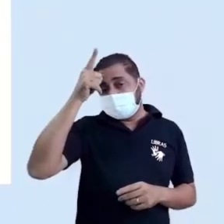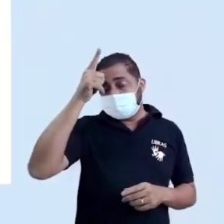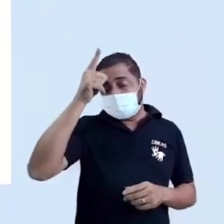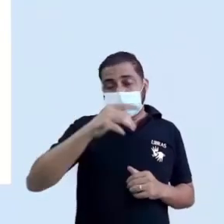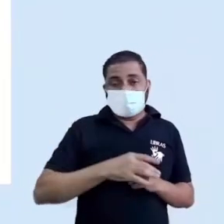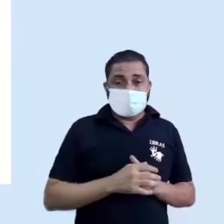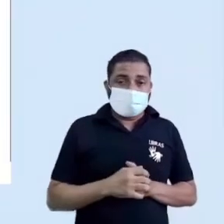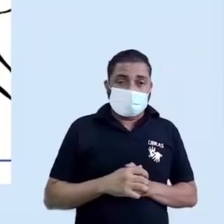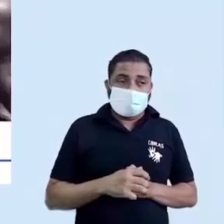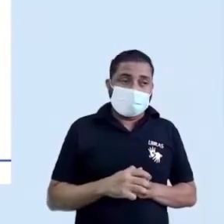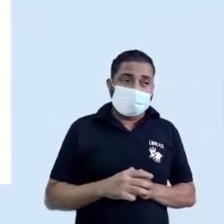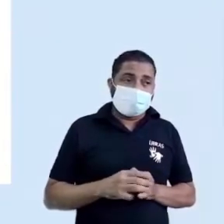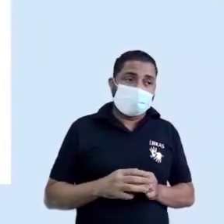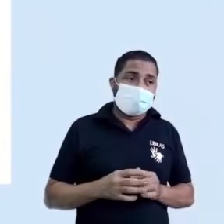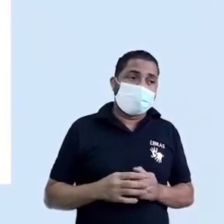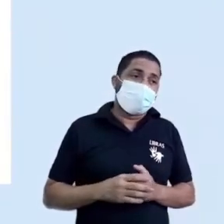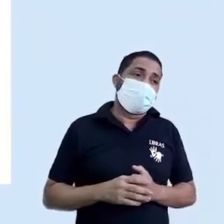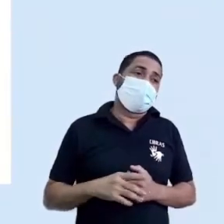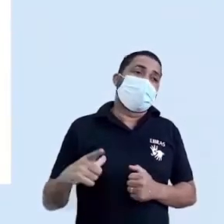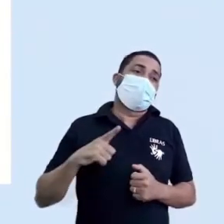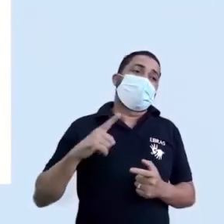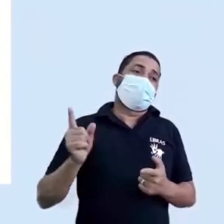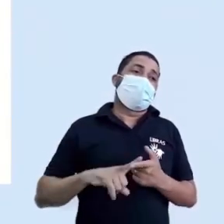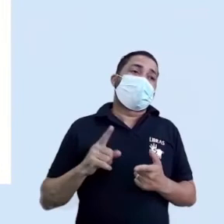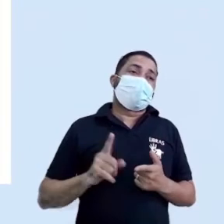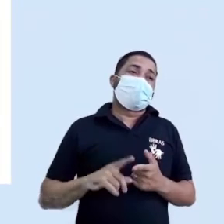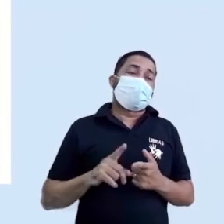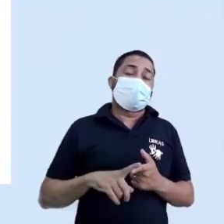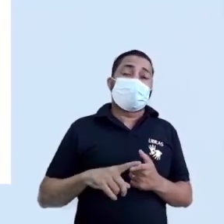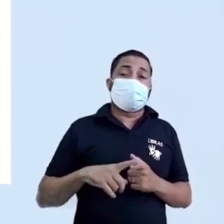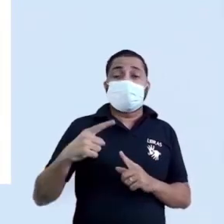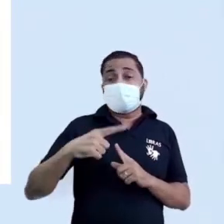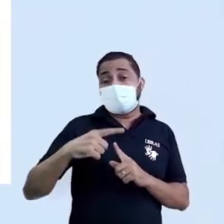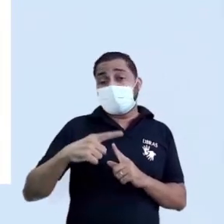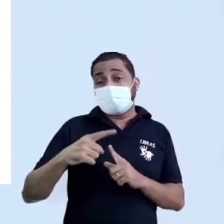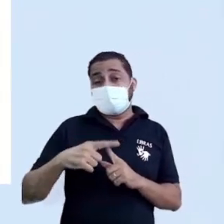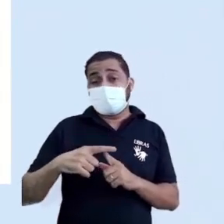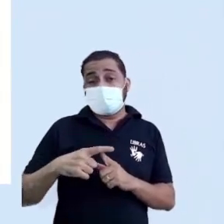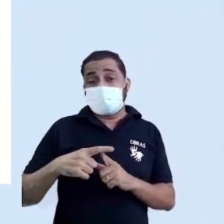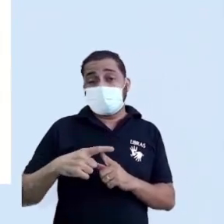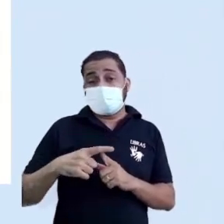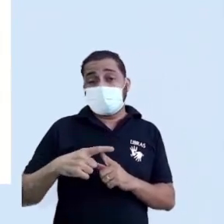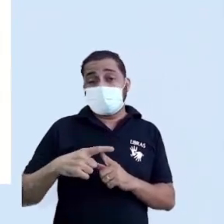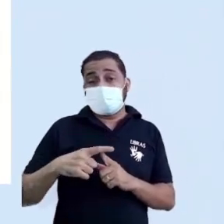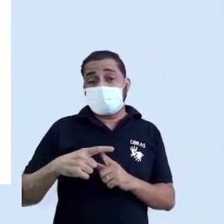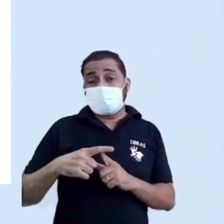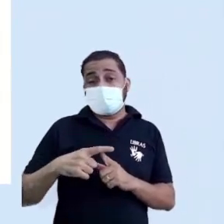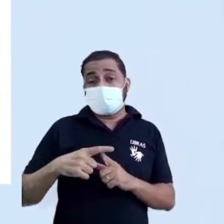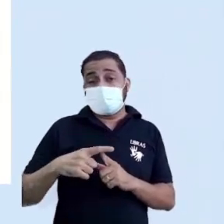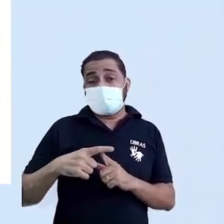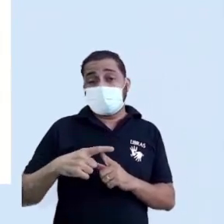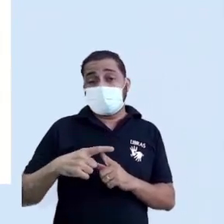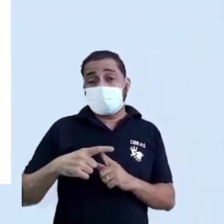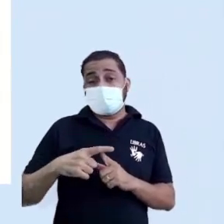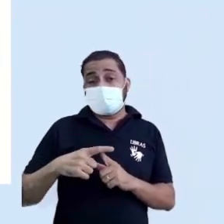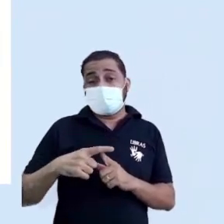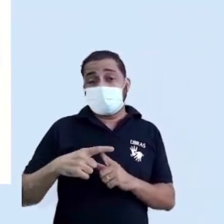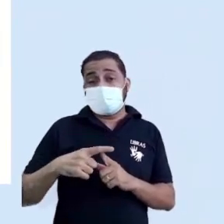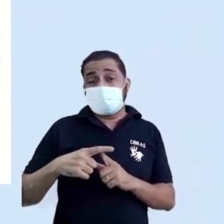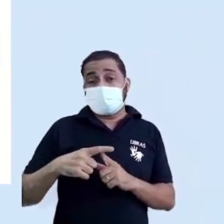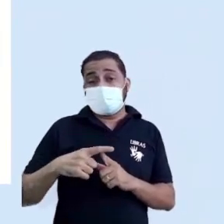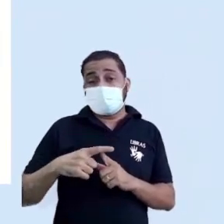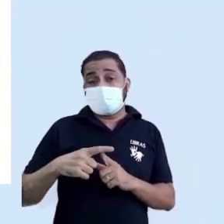né? Nós temos também o tipo de representação visual. Desenho de um gato